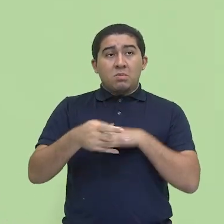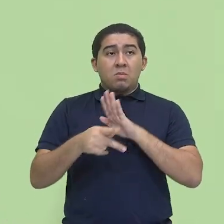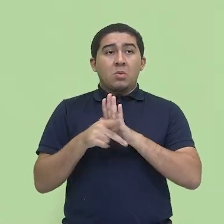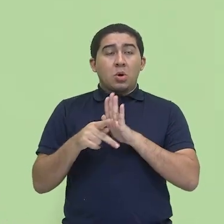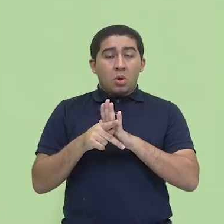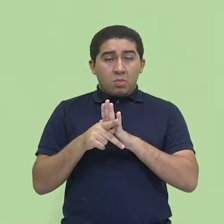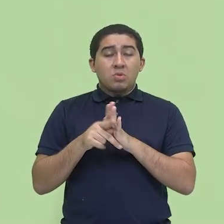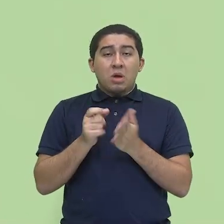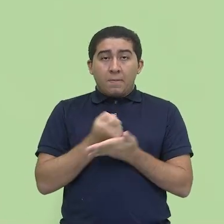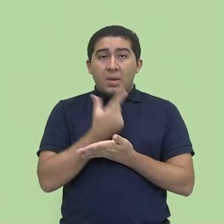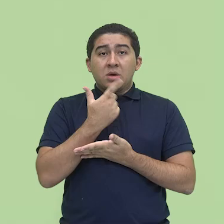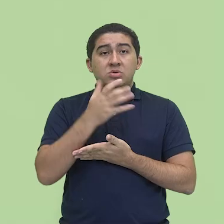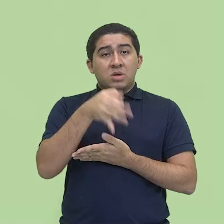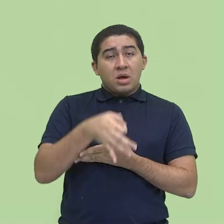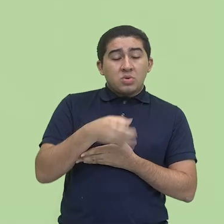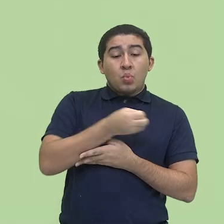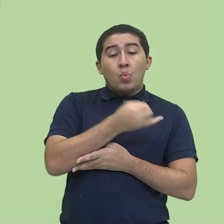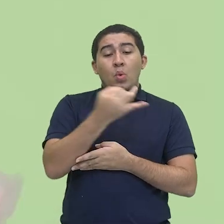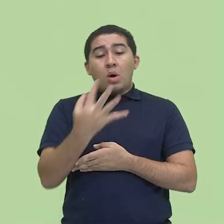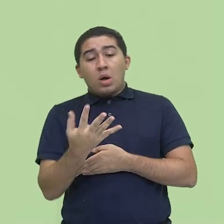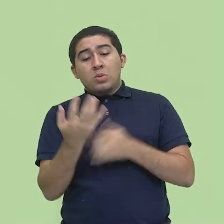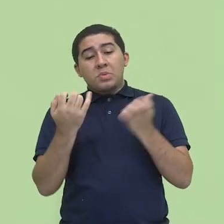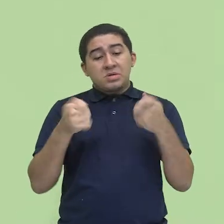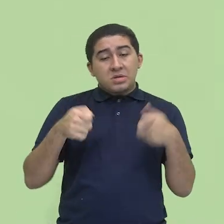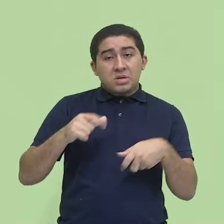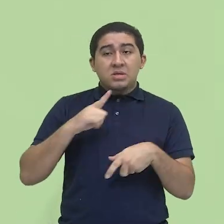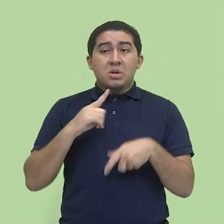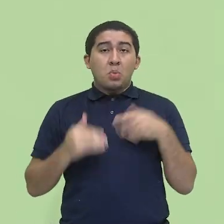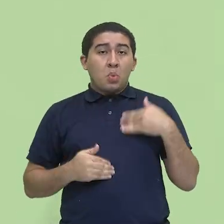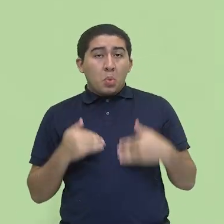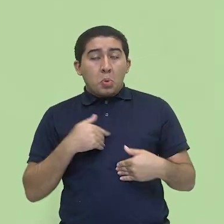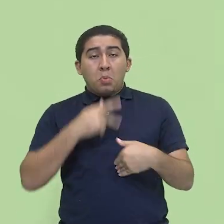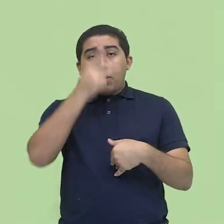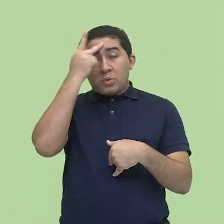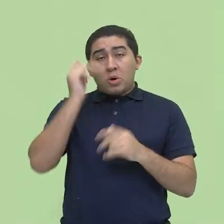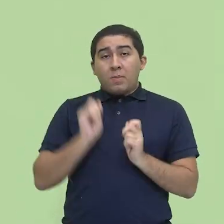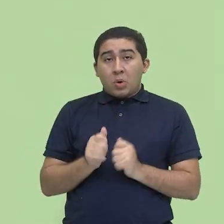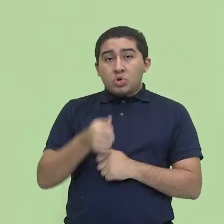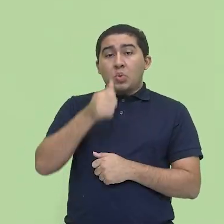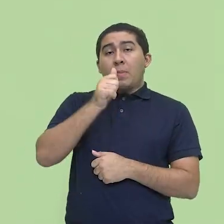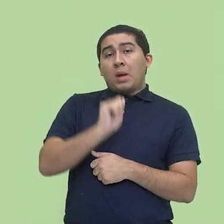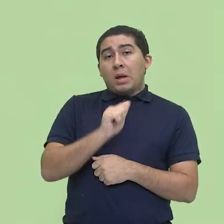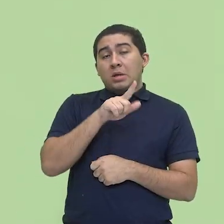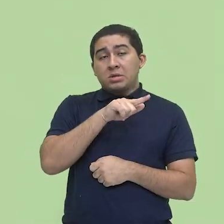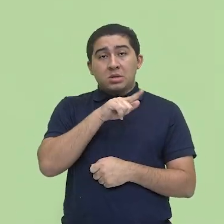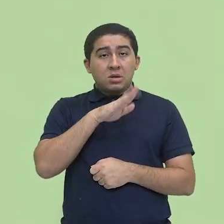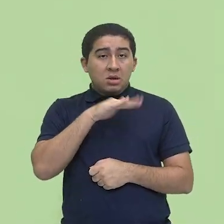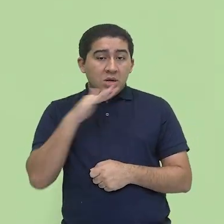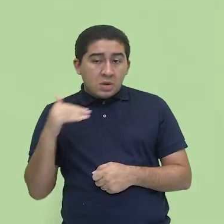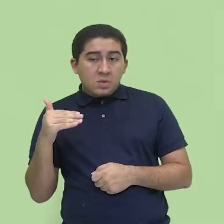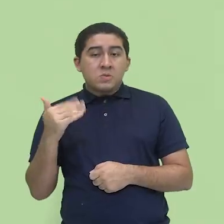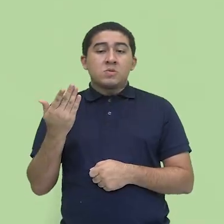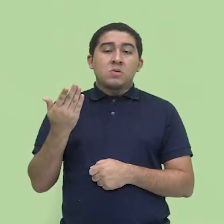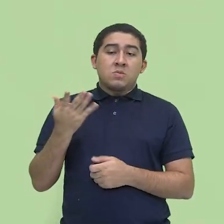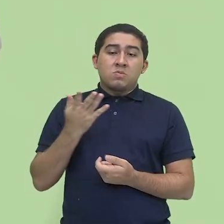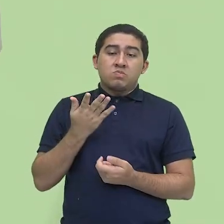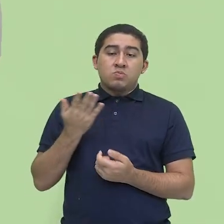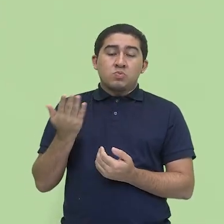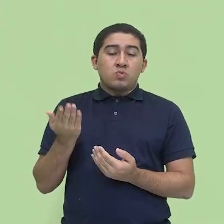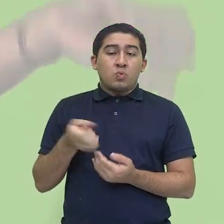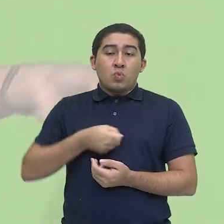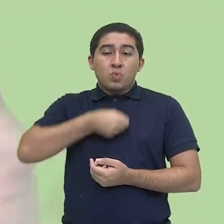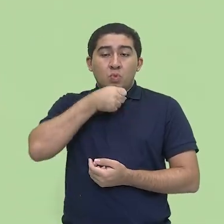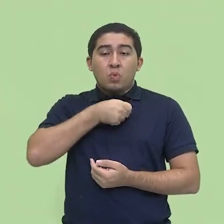medicamentos, né? Dos remédios, qual é a quantidade que a criança pode, a dosagem correta para uma criança, para um